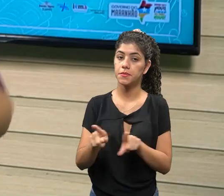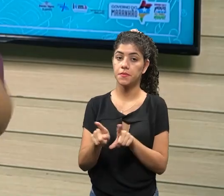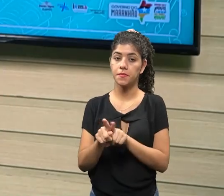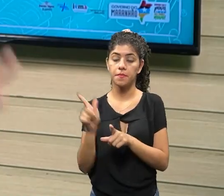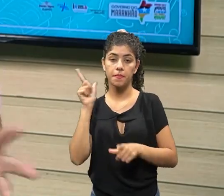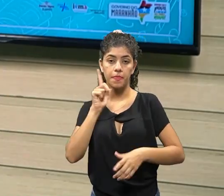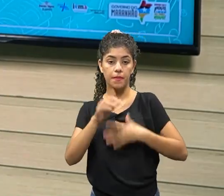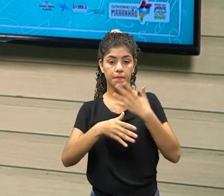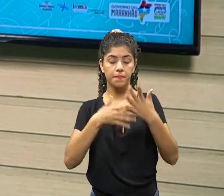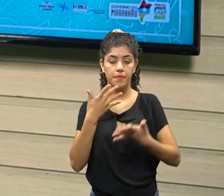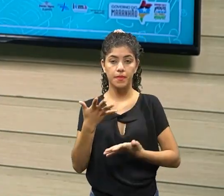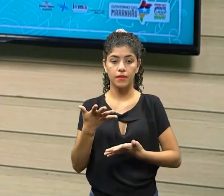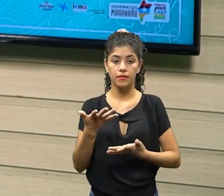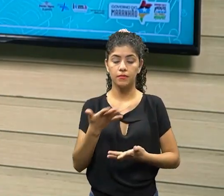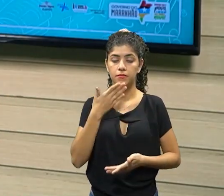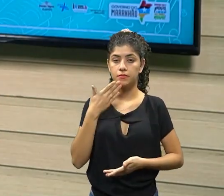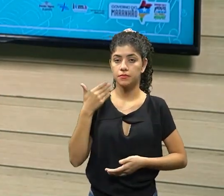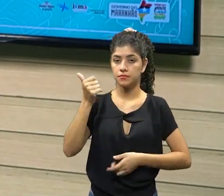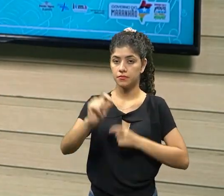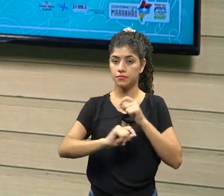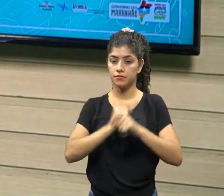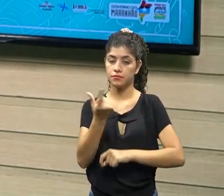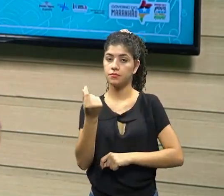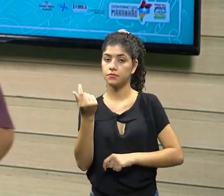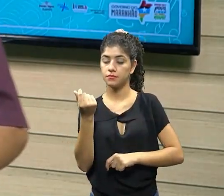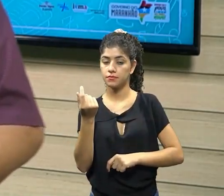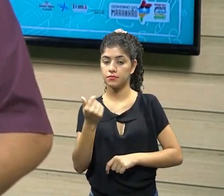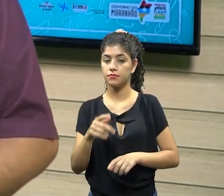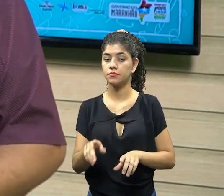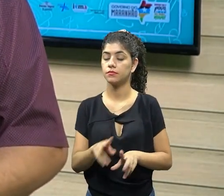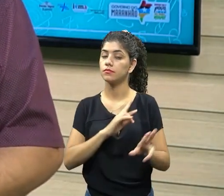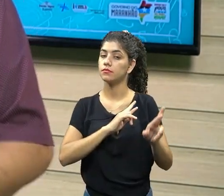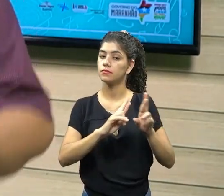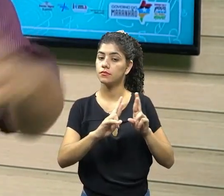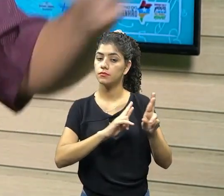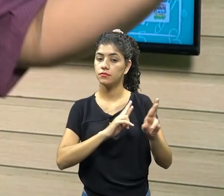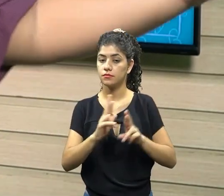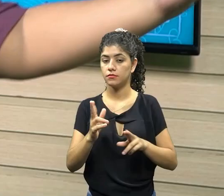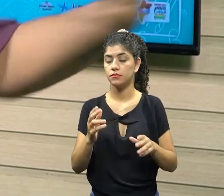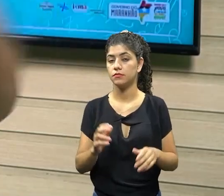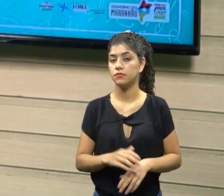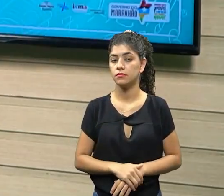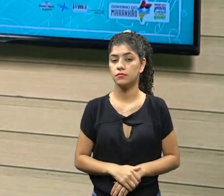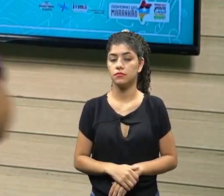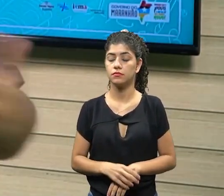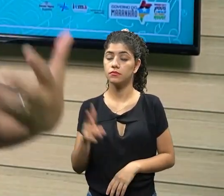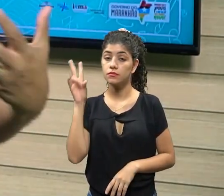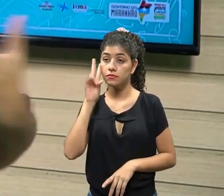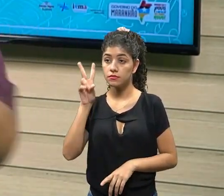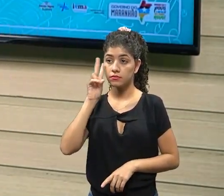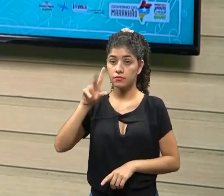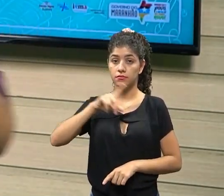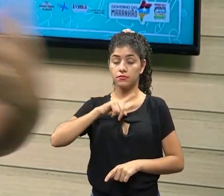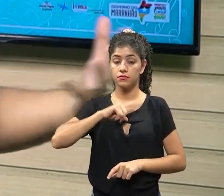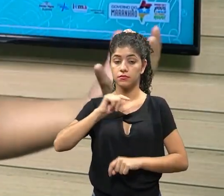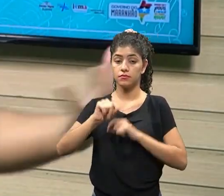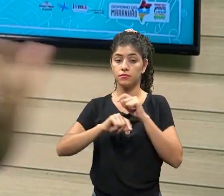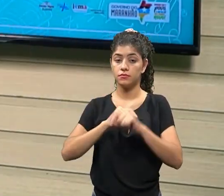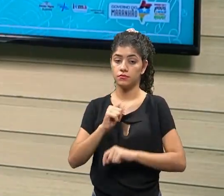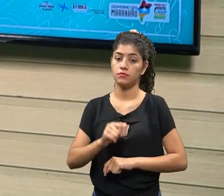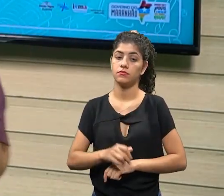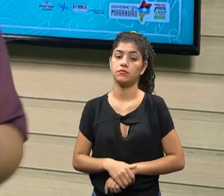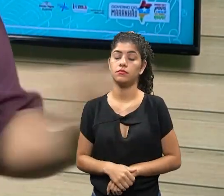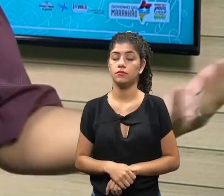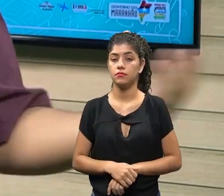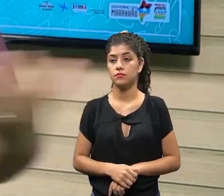as perspectivas monetárias envolvendo ao comércio. Então, lembre que o comércio ele envolve essa transição